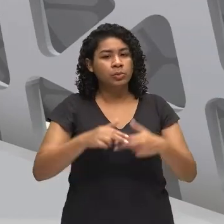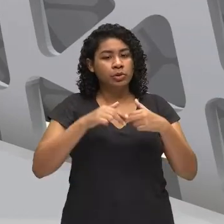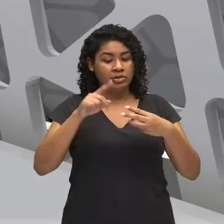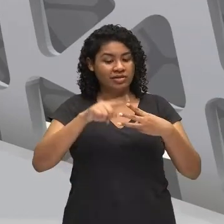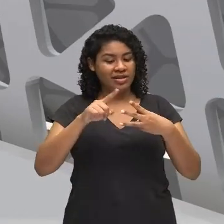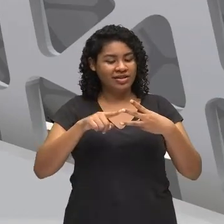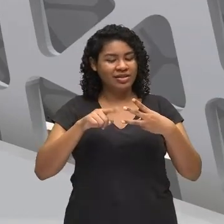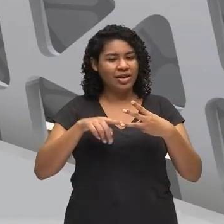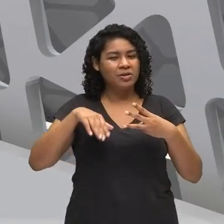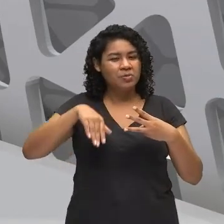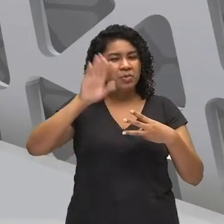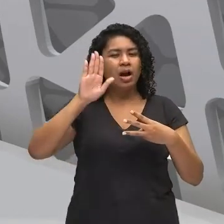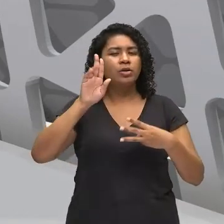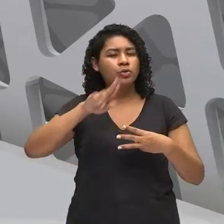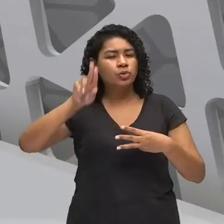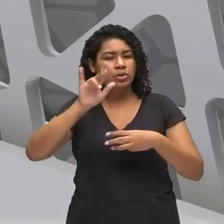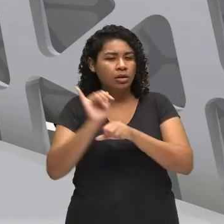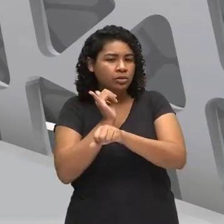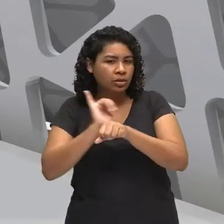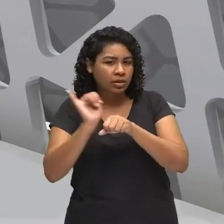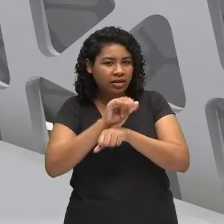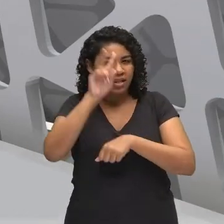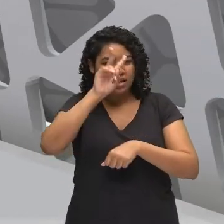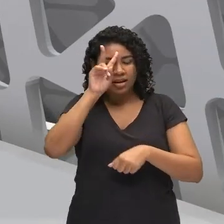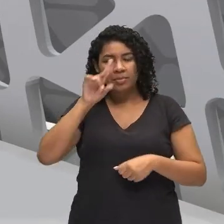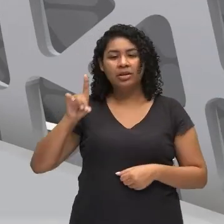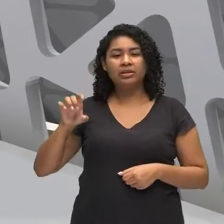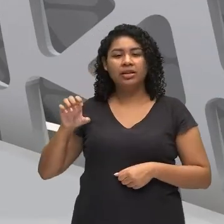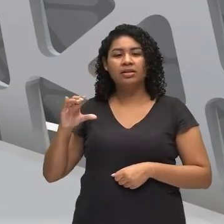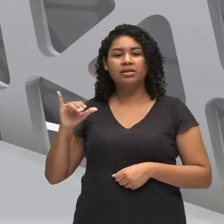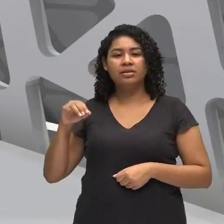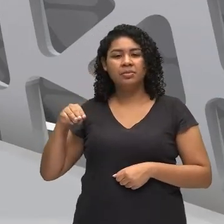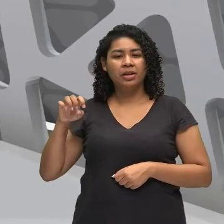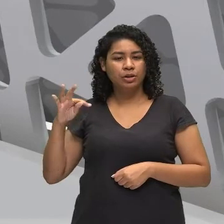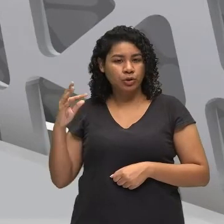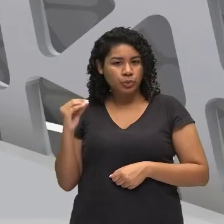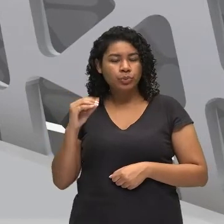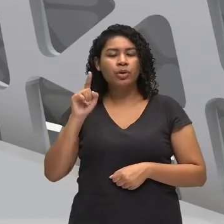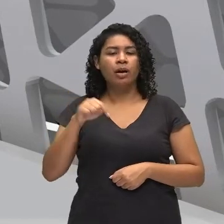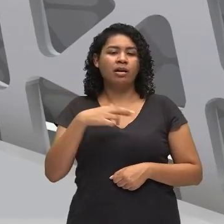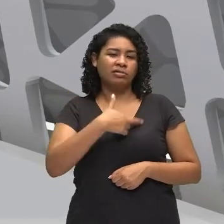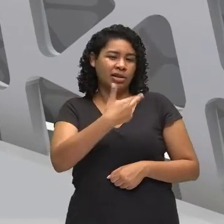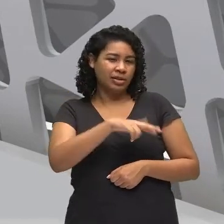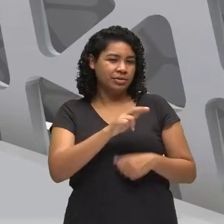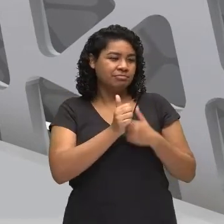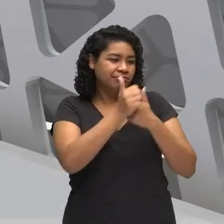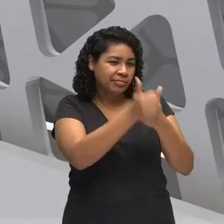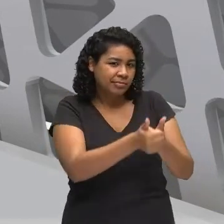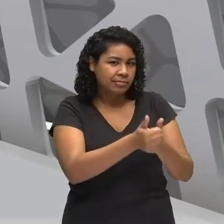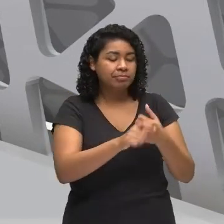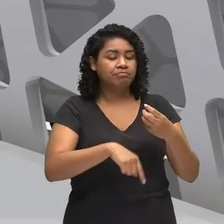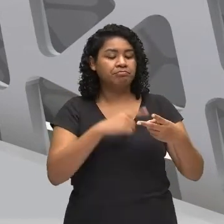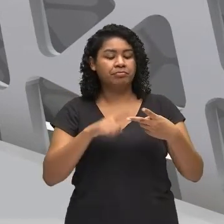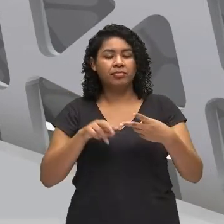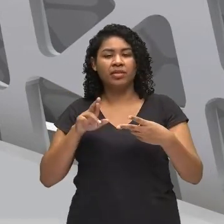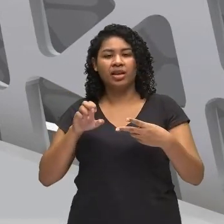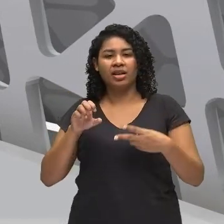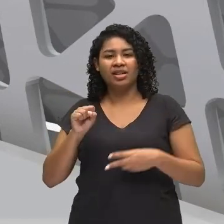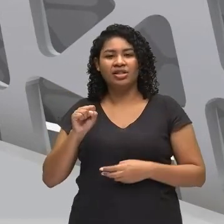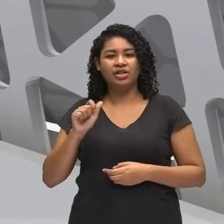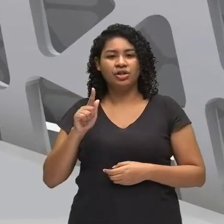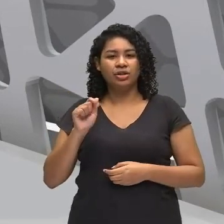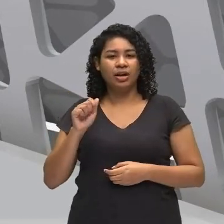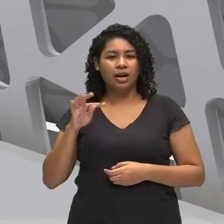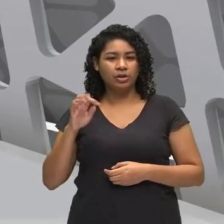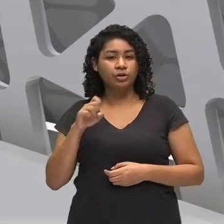foram quem? Os descimentos, comandados pelos missionários. Nós tínhamos os resgates, que eram comandados